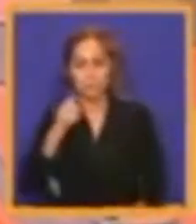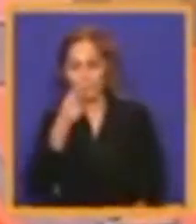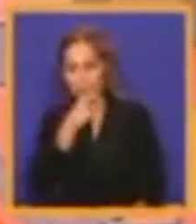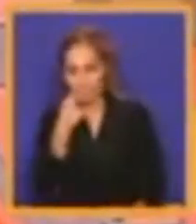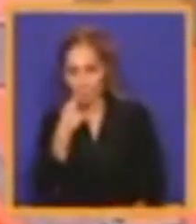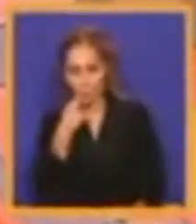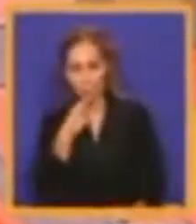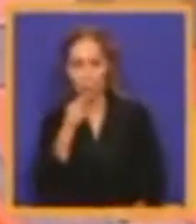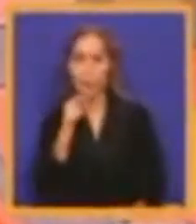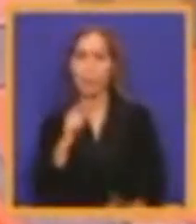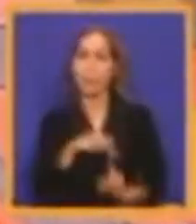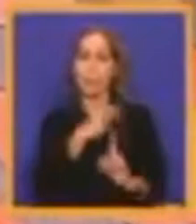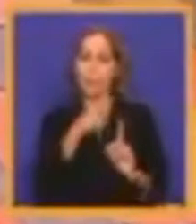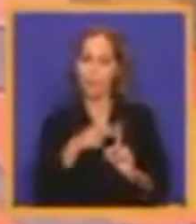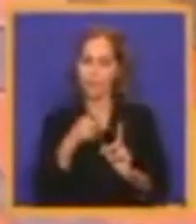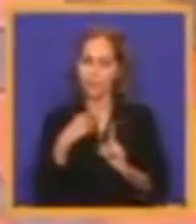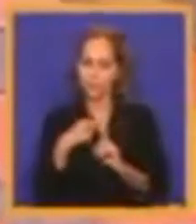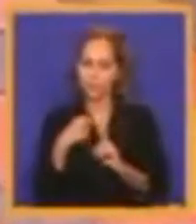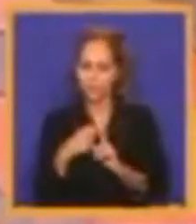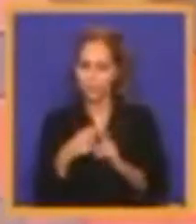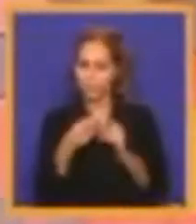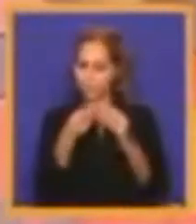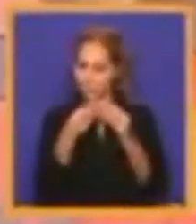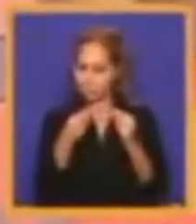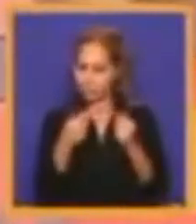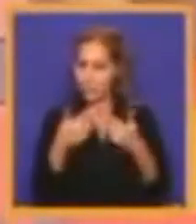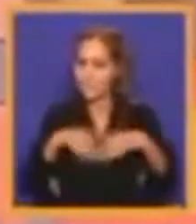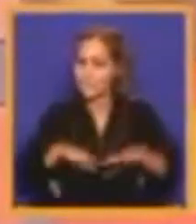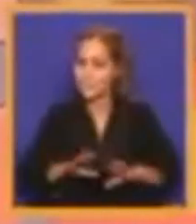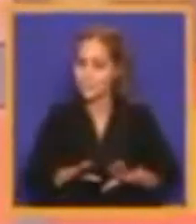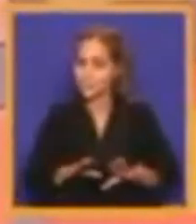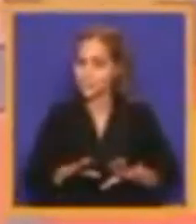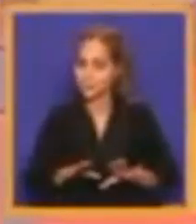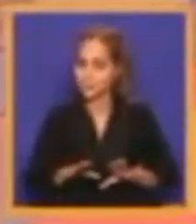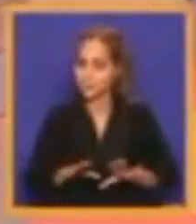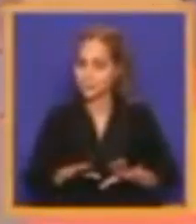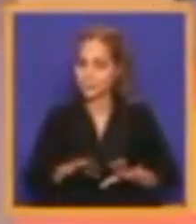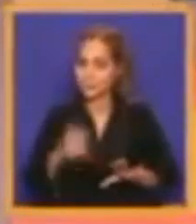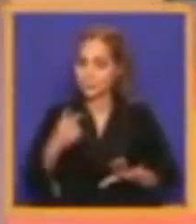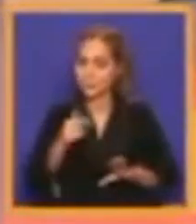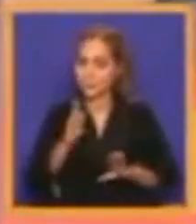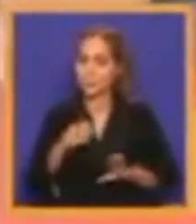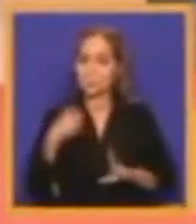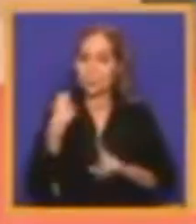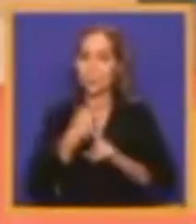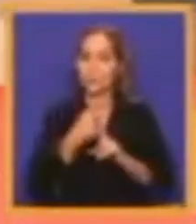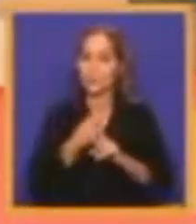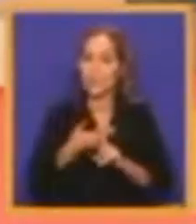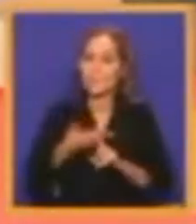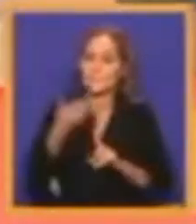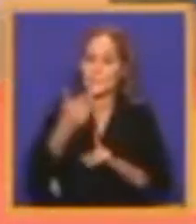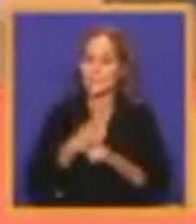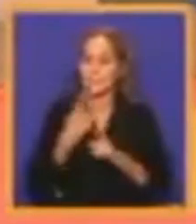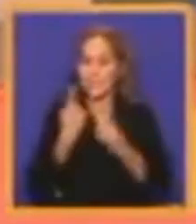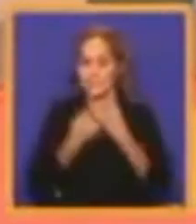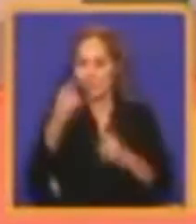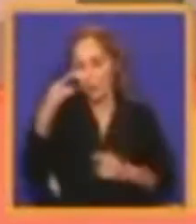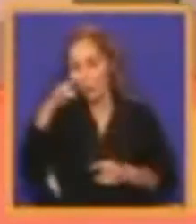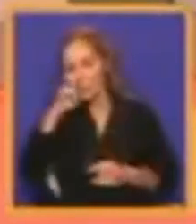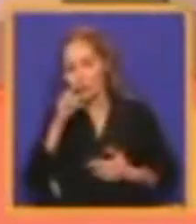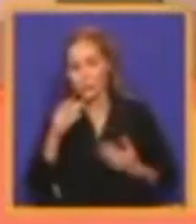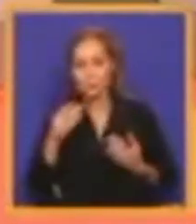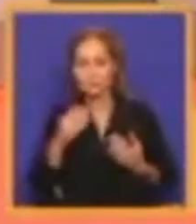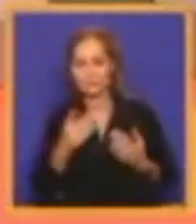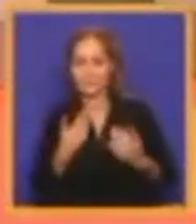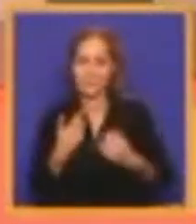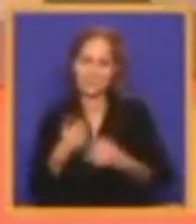ano é positivo, é de grandes incrementos, só que vão ter que lutar ainda mais, porque às vezes o touro é um bocadinho, vamos lá ver se isto